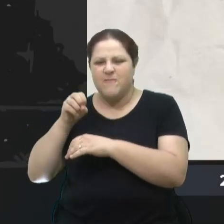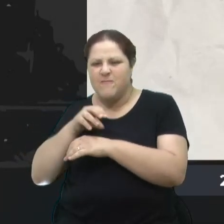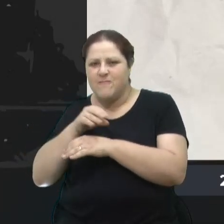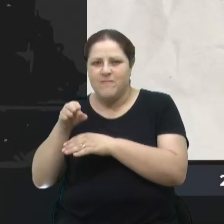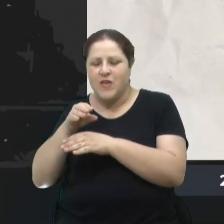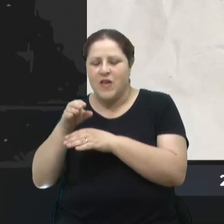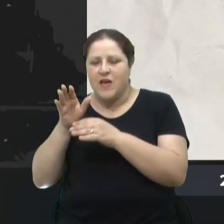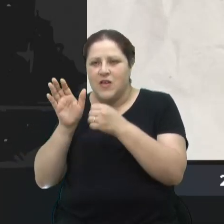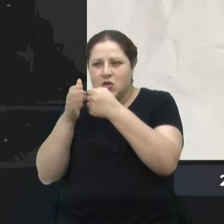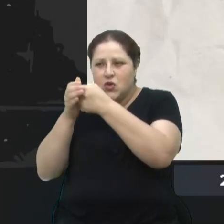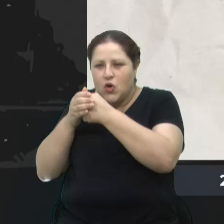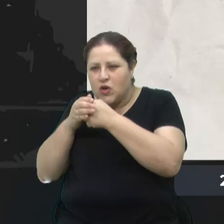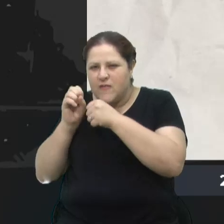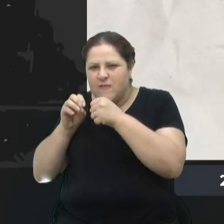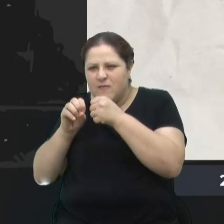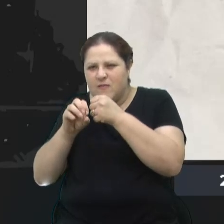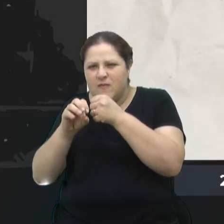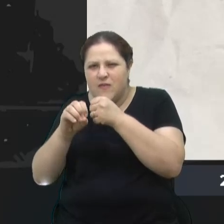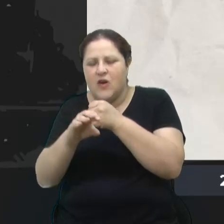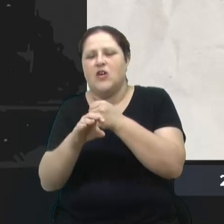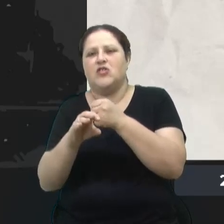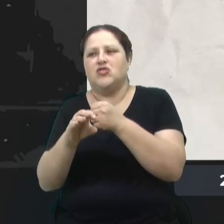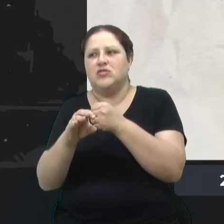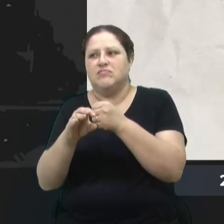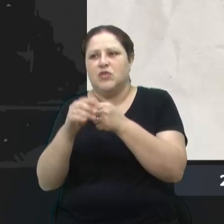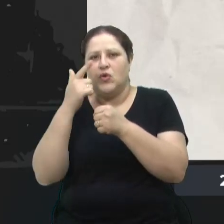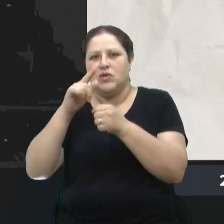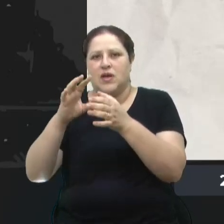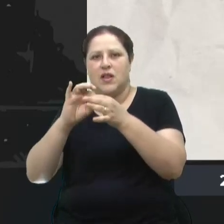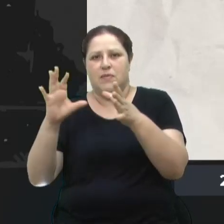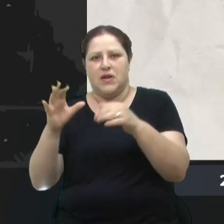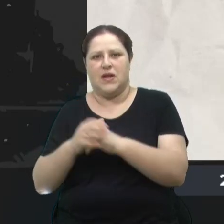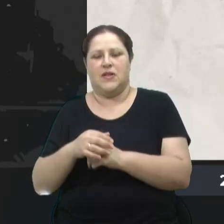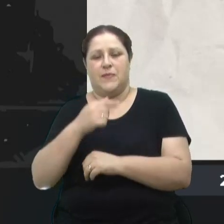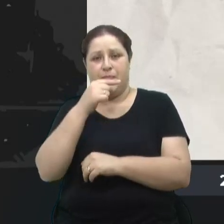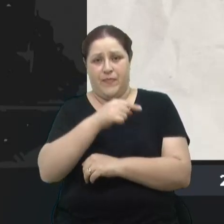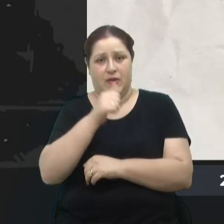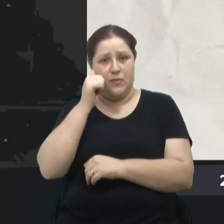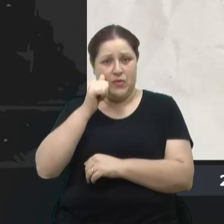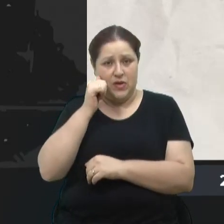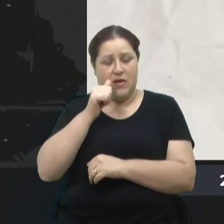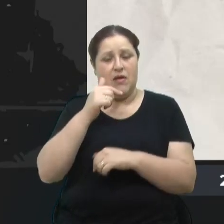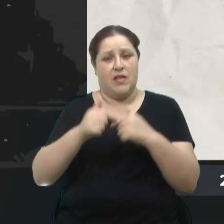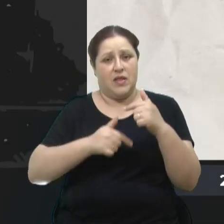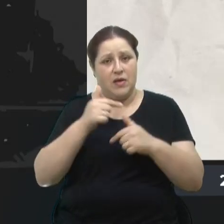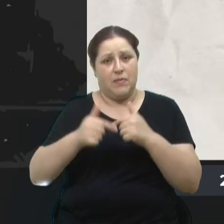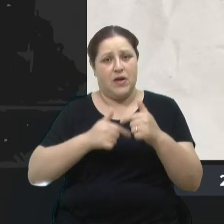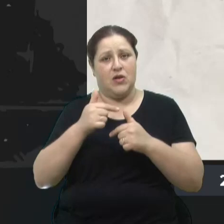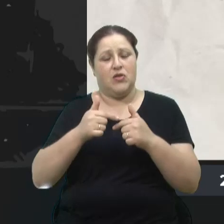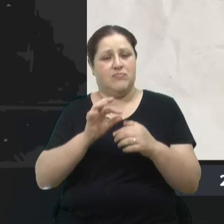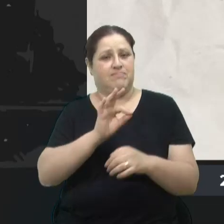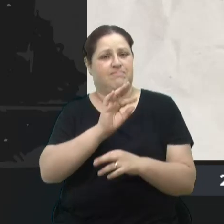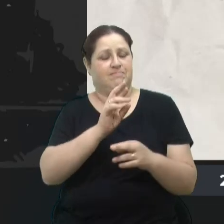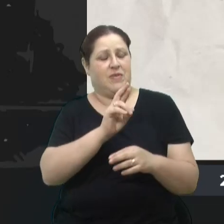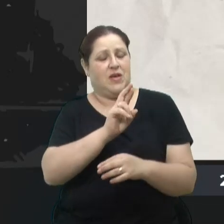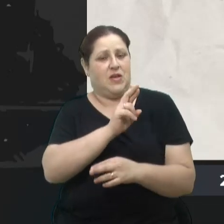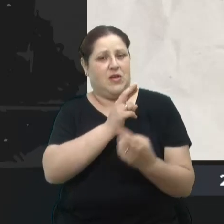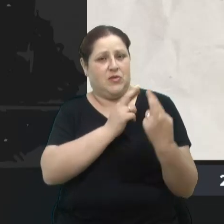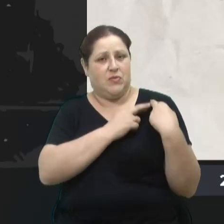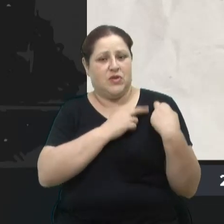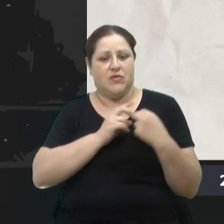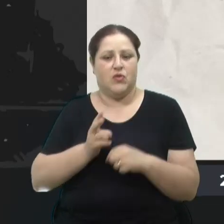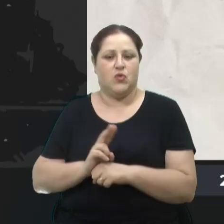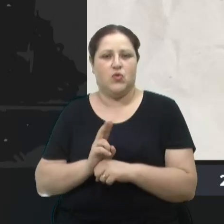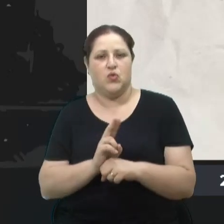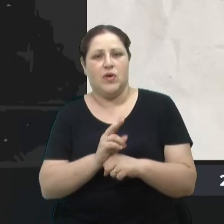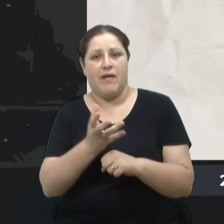ela trabalhou como cadete espiã para o Exército da União, que queria abolir a escravatura, e